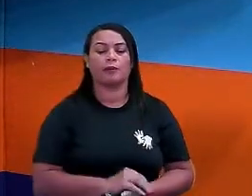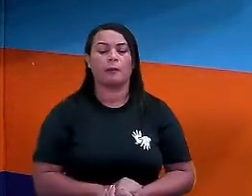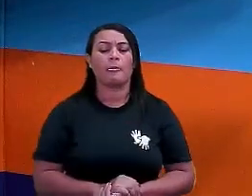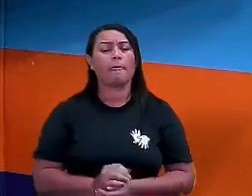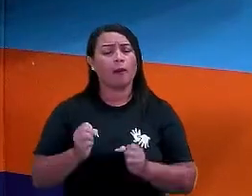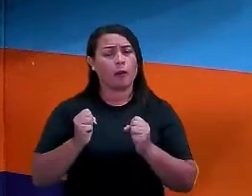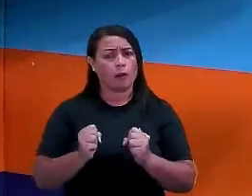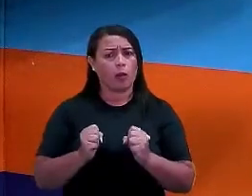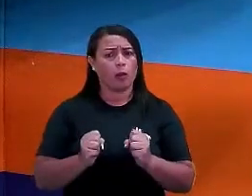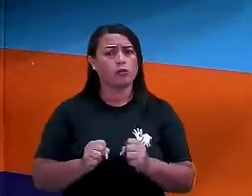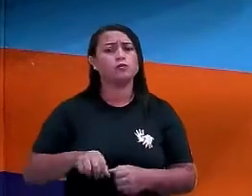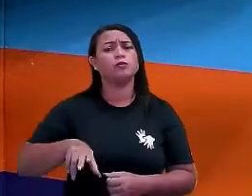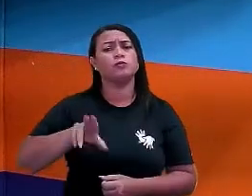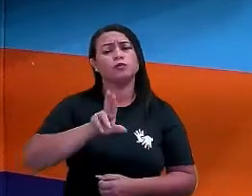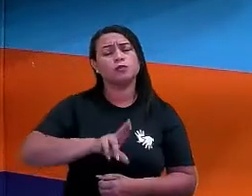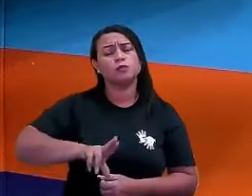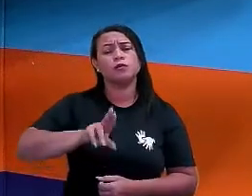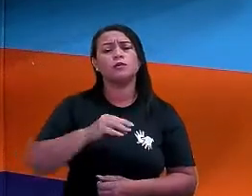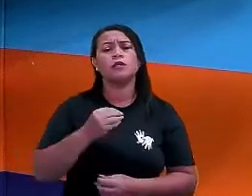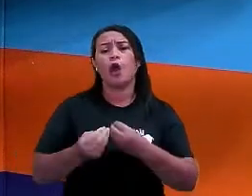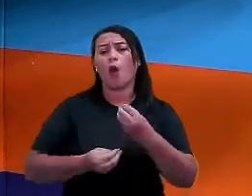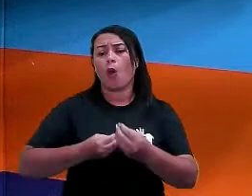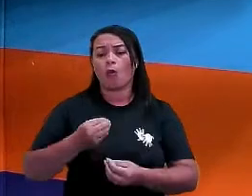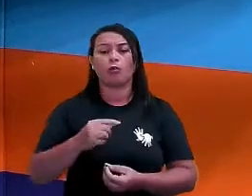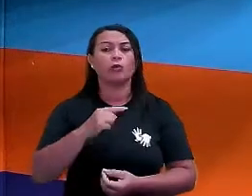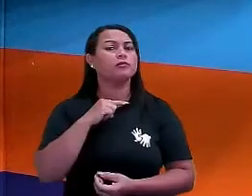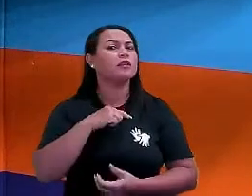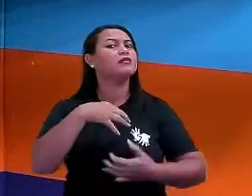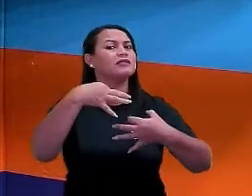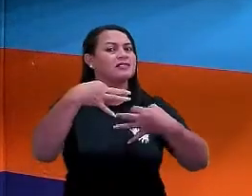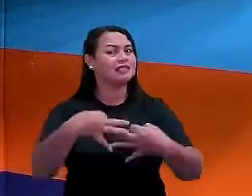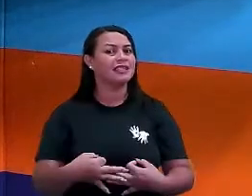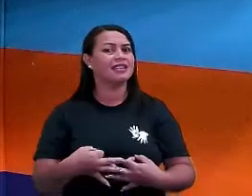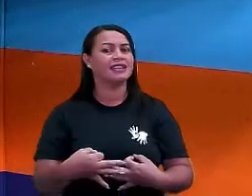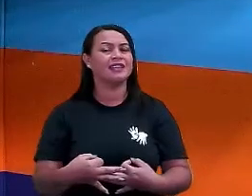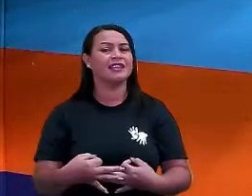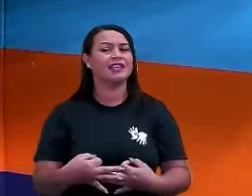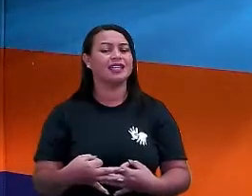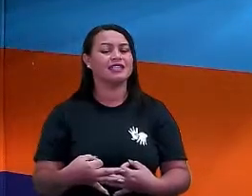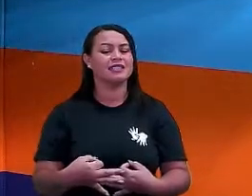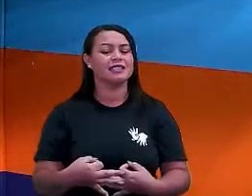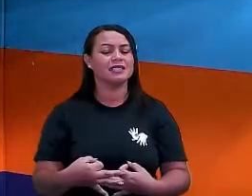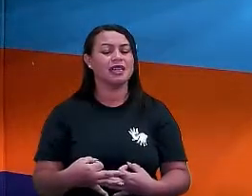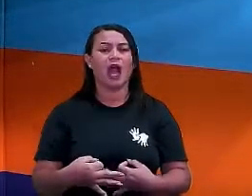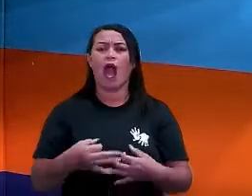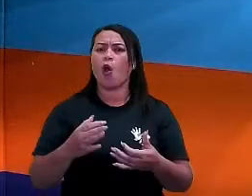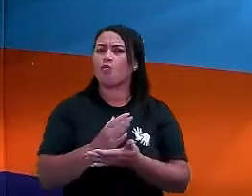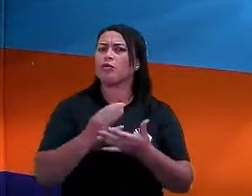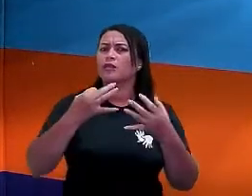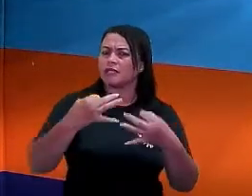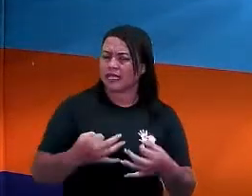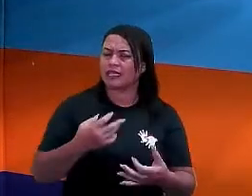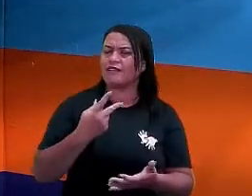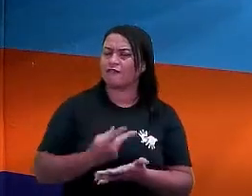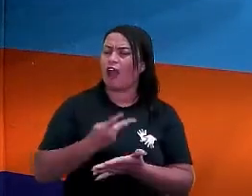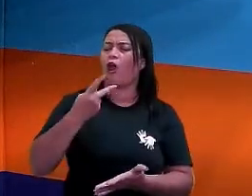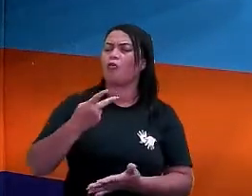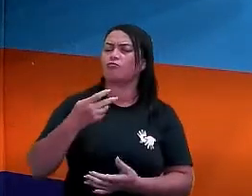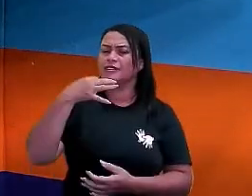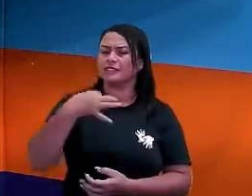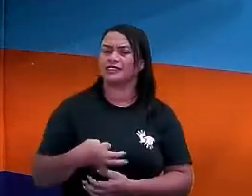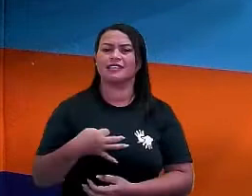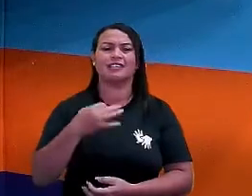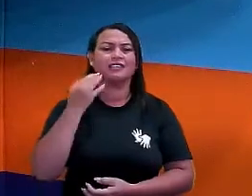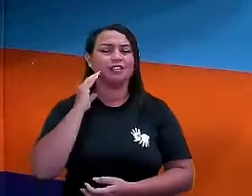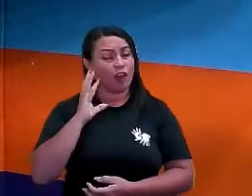posso usar o present continuous no futuro quando eu tenho certeza que algo certo vai acontecer.